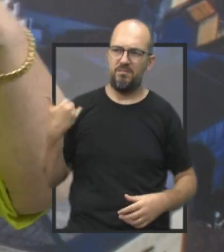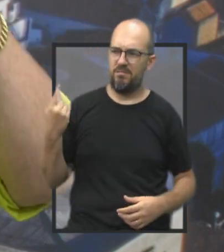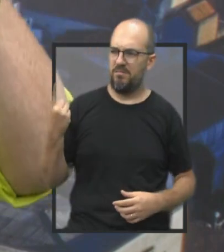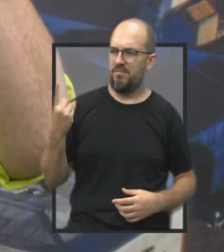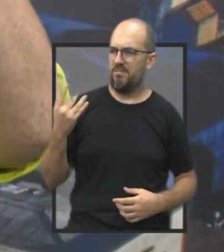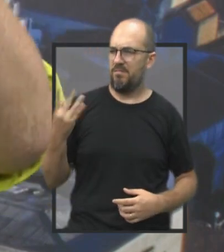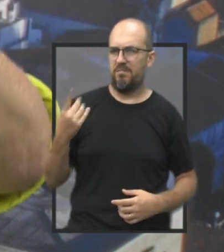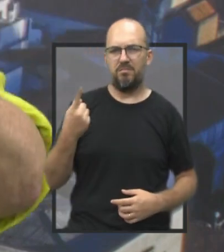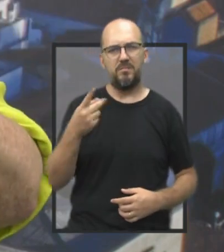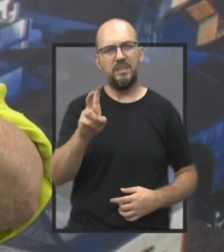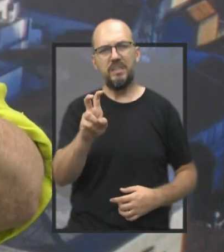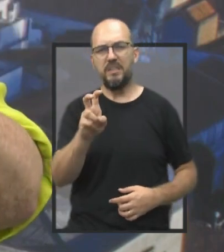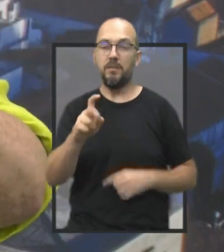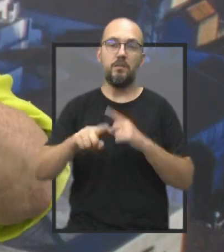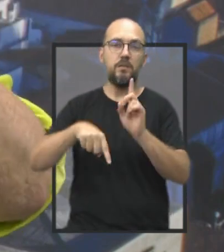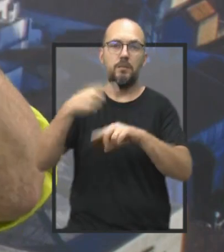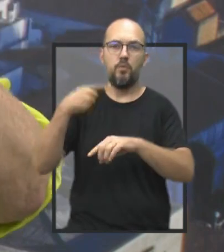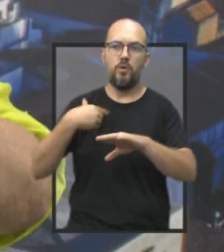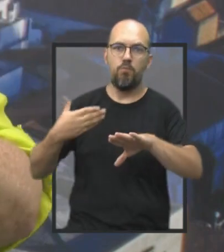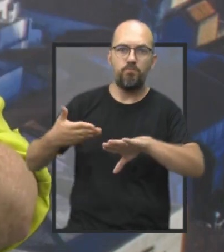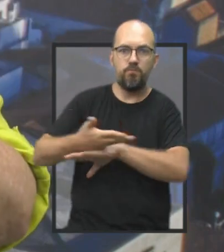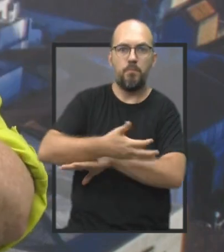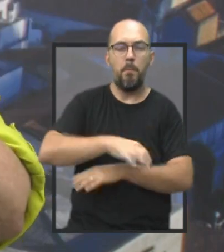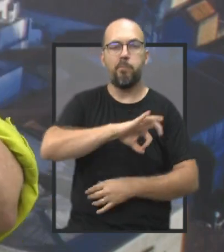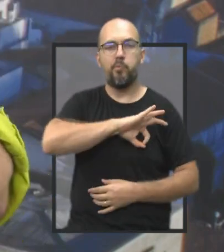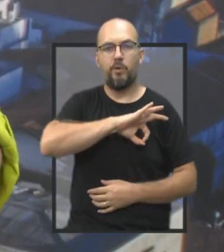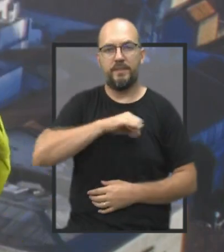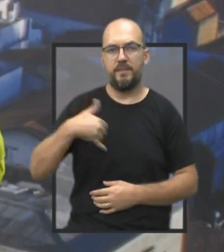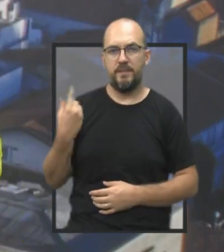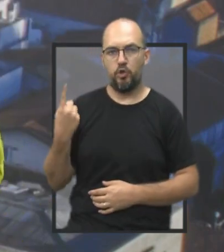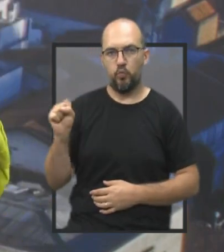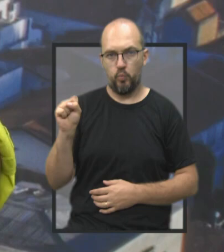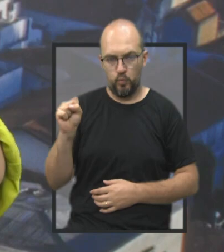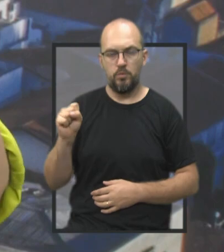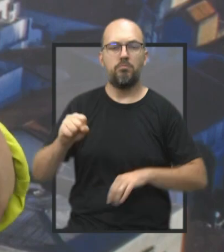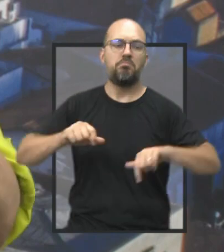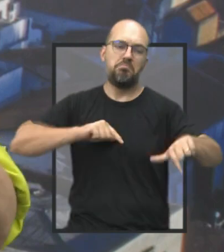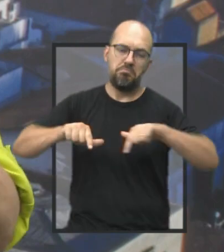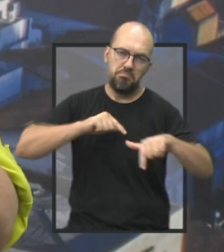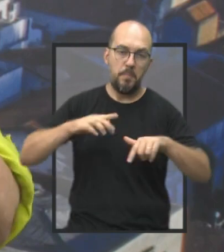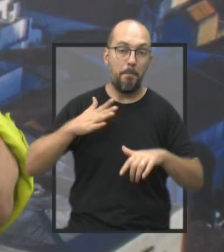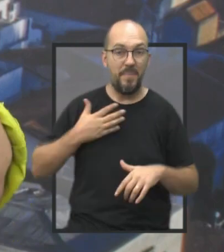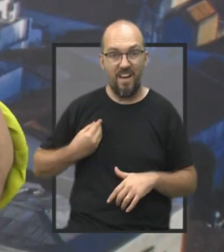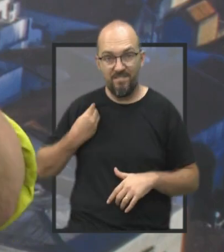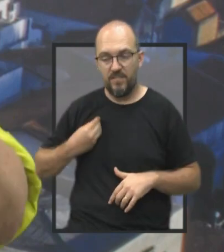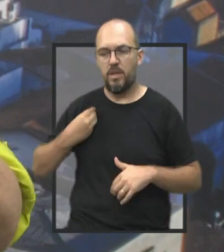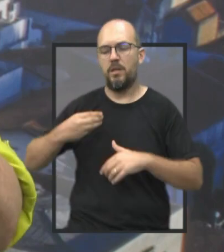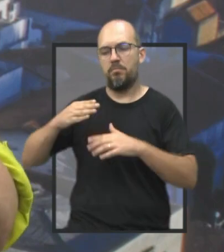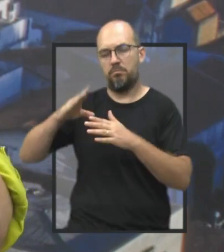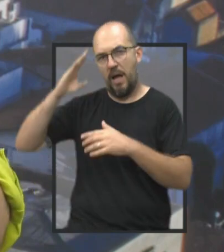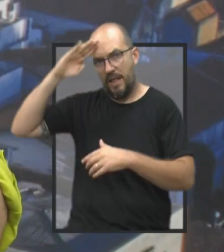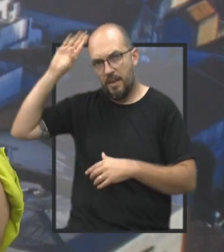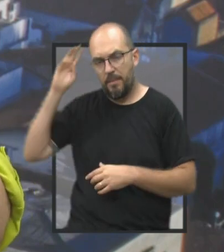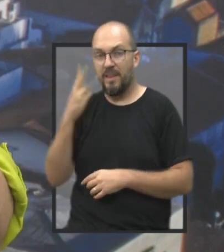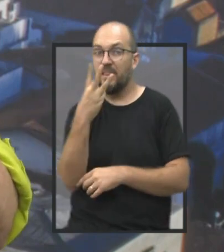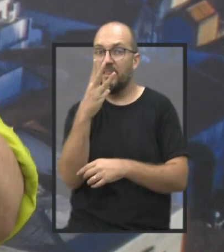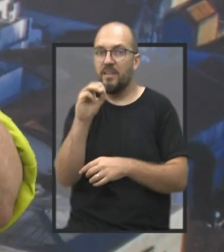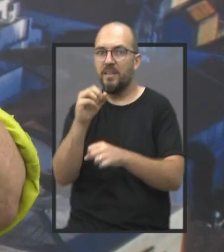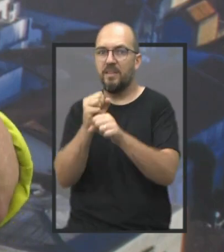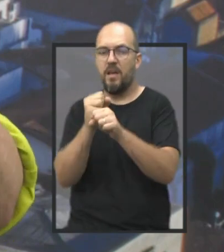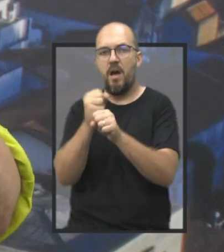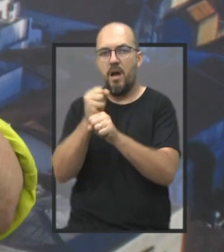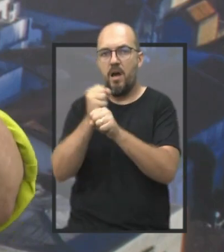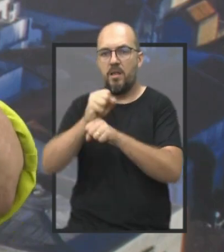15 anos, depois quando eu entro na polícia com 18 anos, e ao longo da minha vida acadêmica, dos 30 anos de sala de aula,